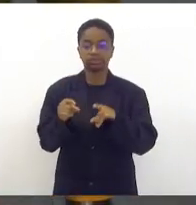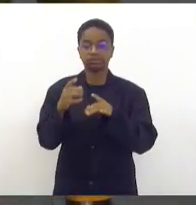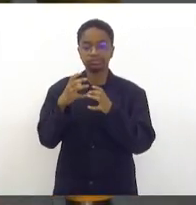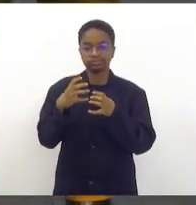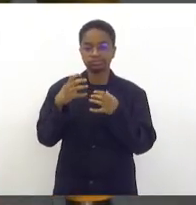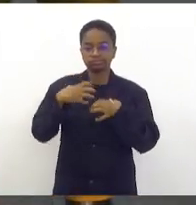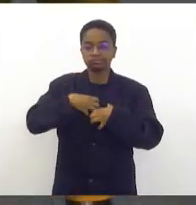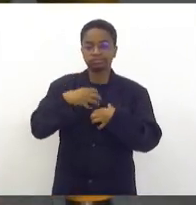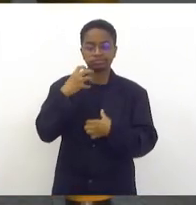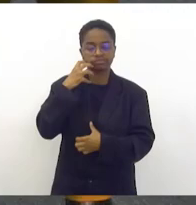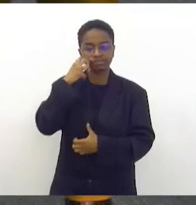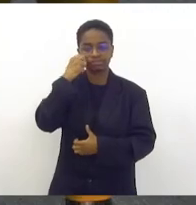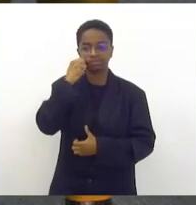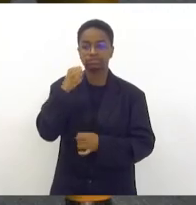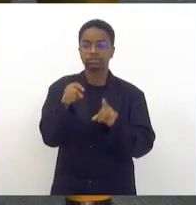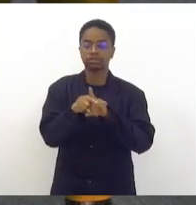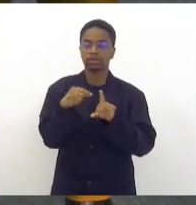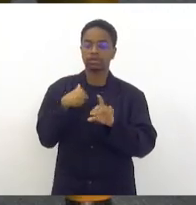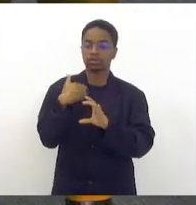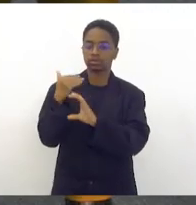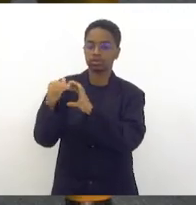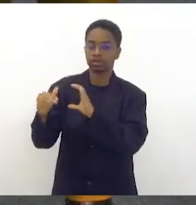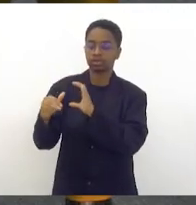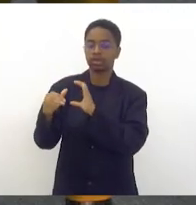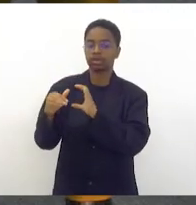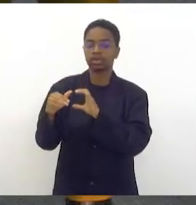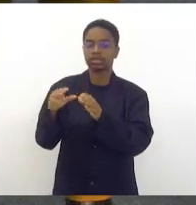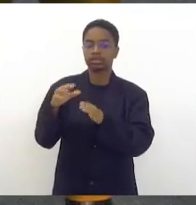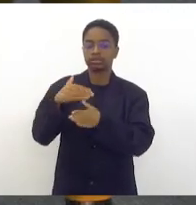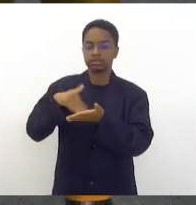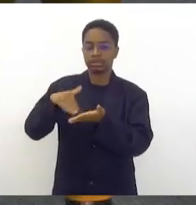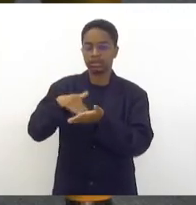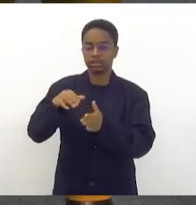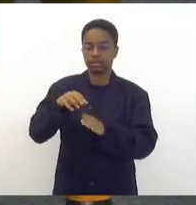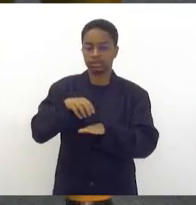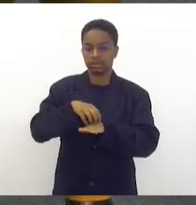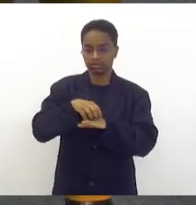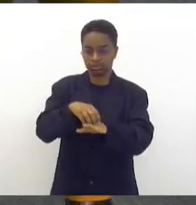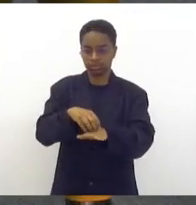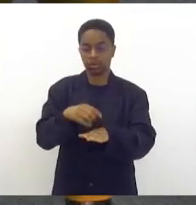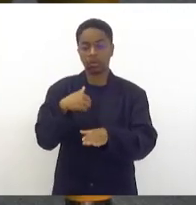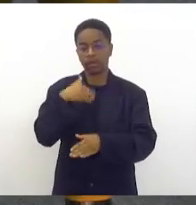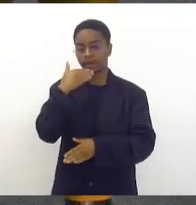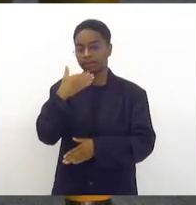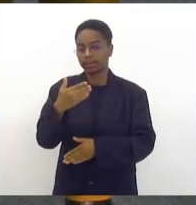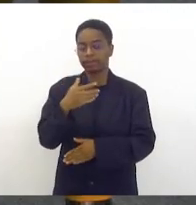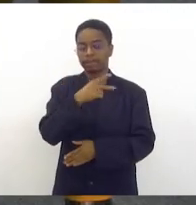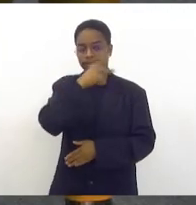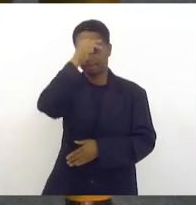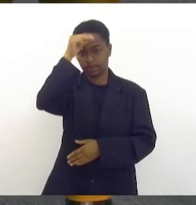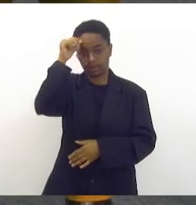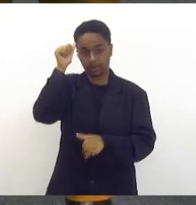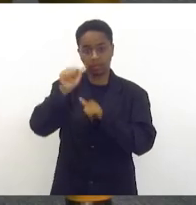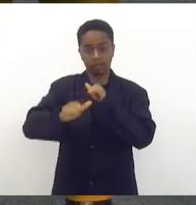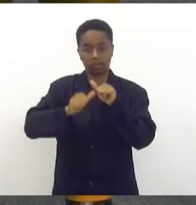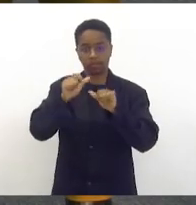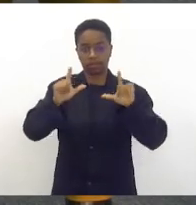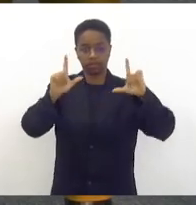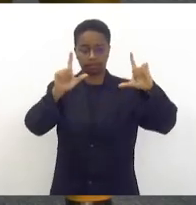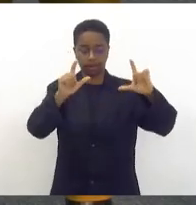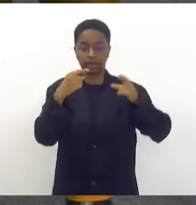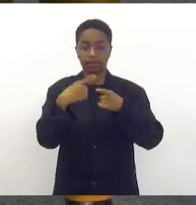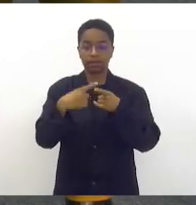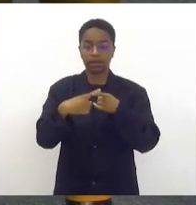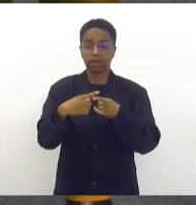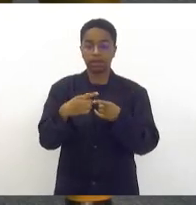constrangidos. Encaminhei a Sete Rio e pedi ao prefeito que modifique o sistema da placa que ali está instalada, que você